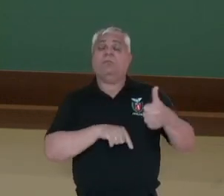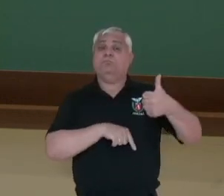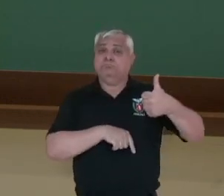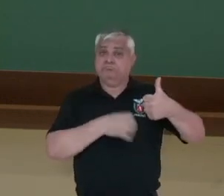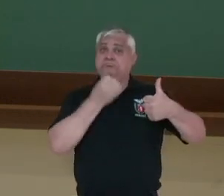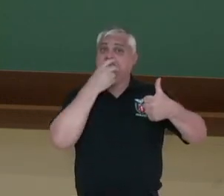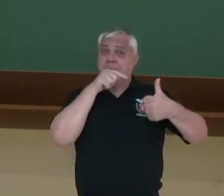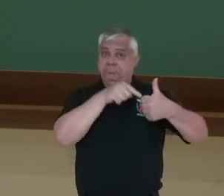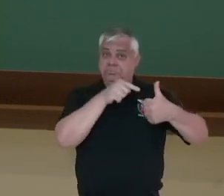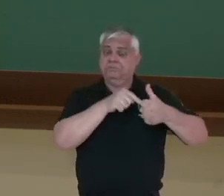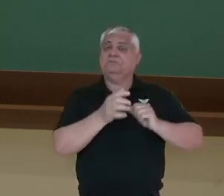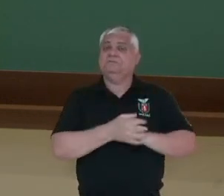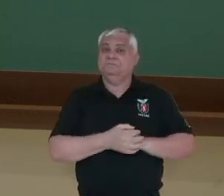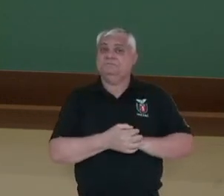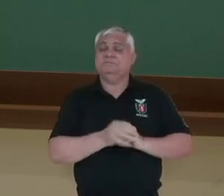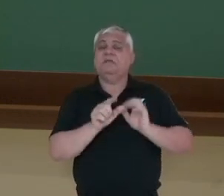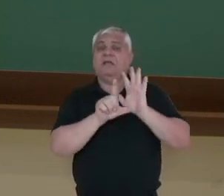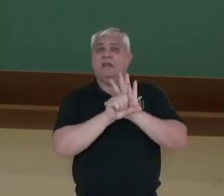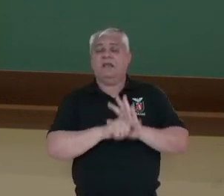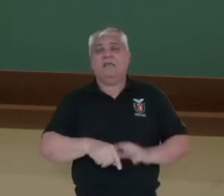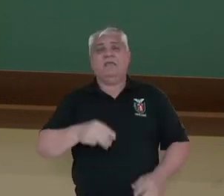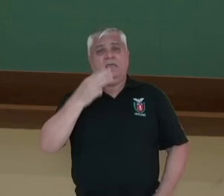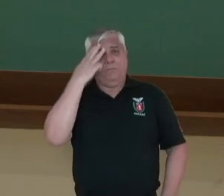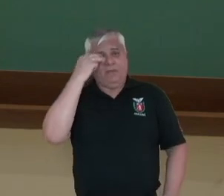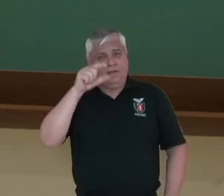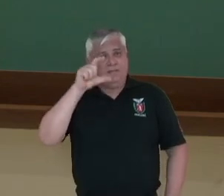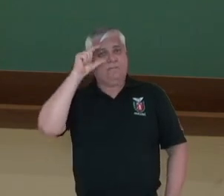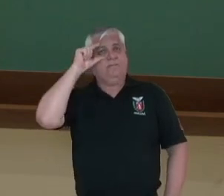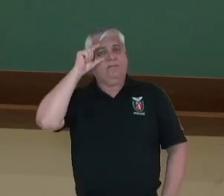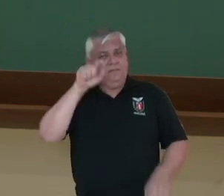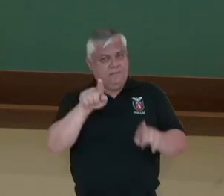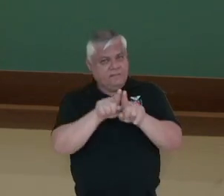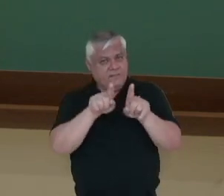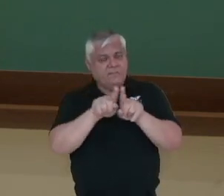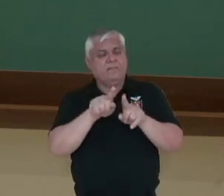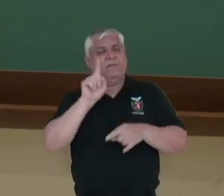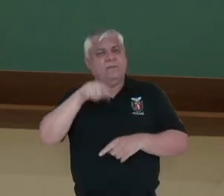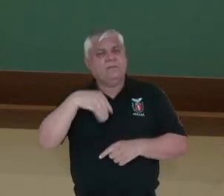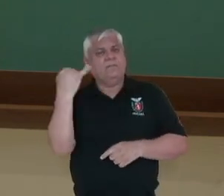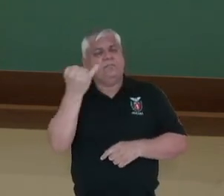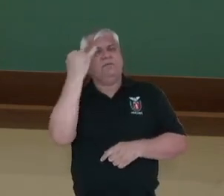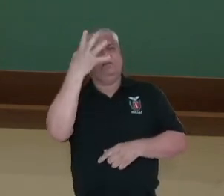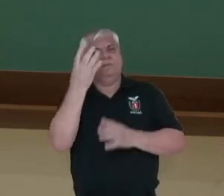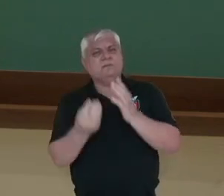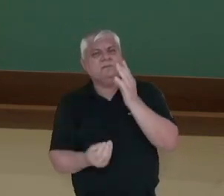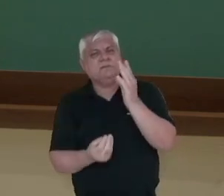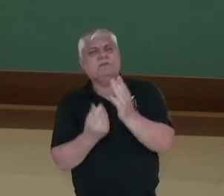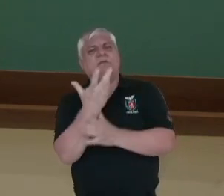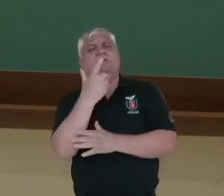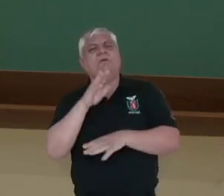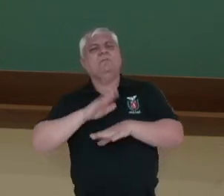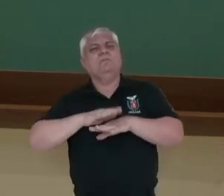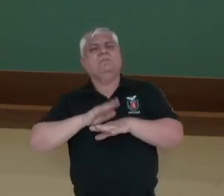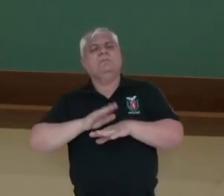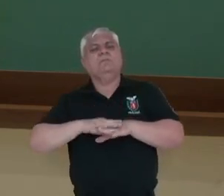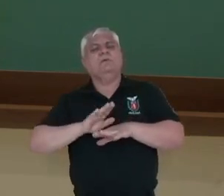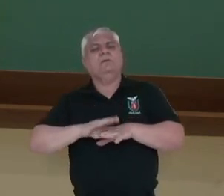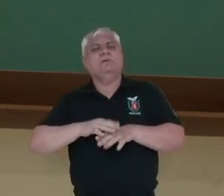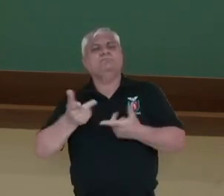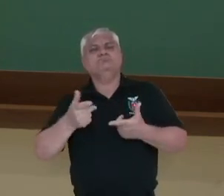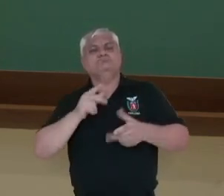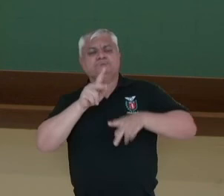Podíamos pensar também a Lei Maria da Penha, dentre tantas outras aí seriam criadas pelo ser humano